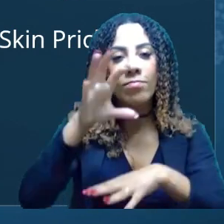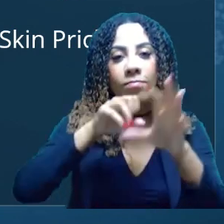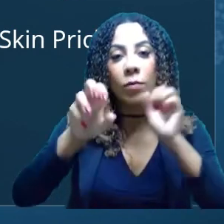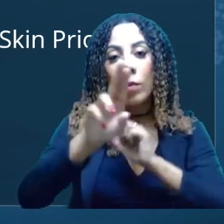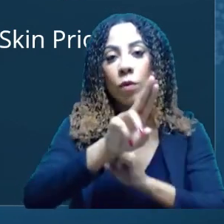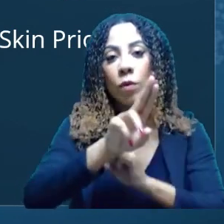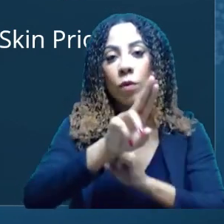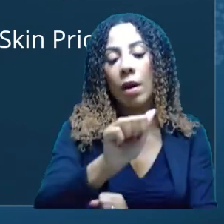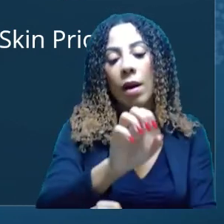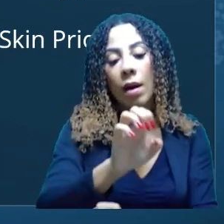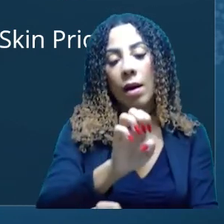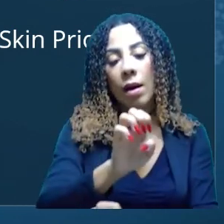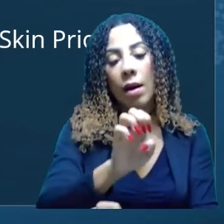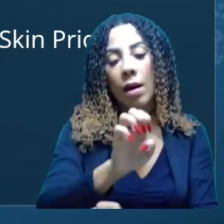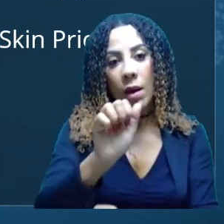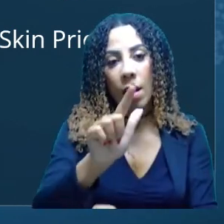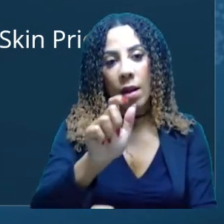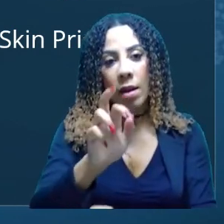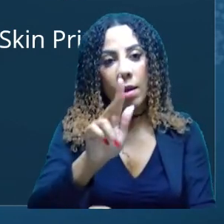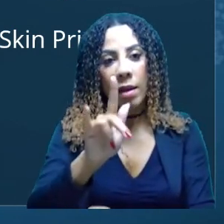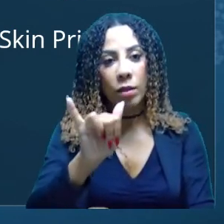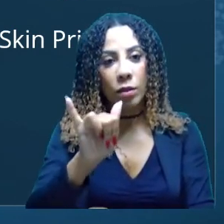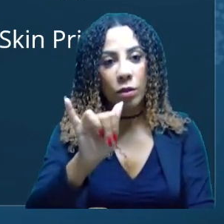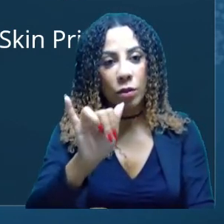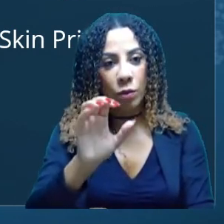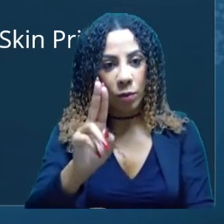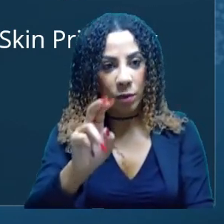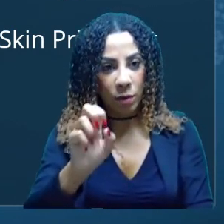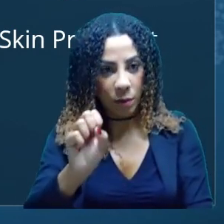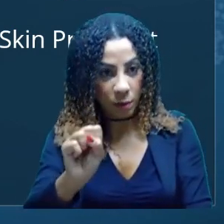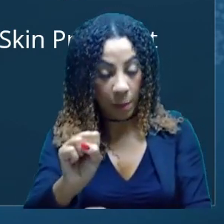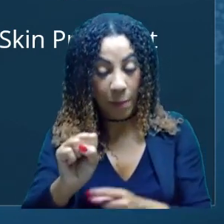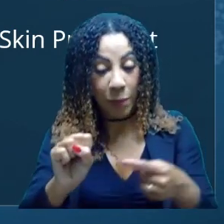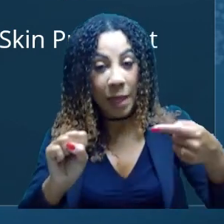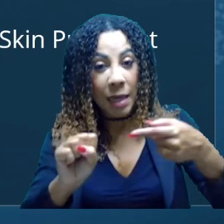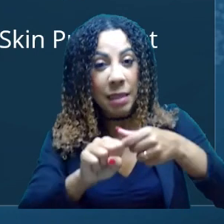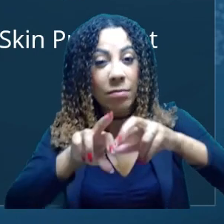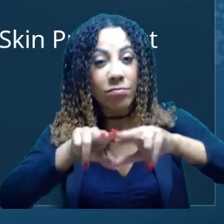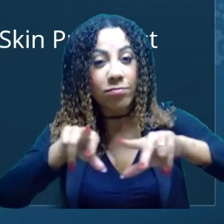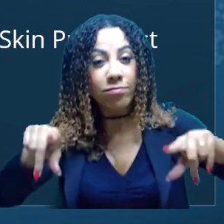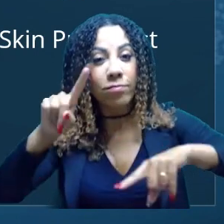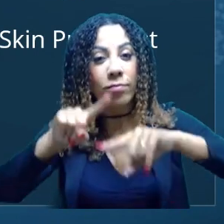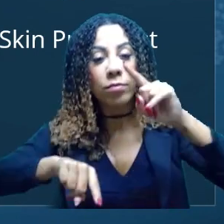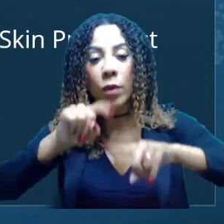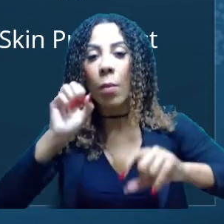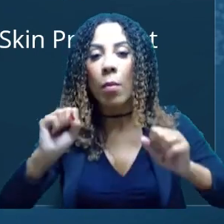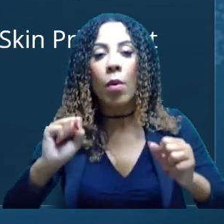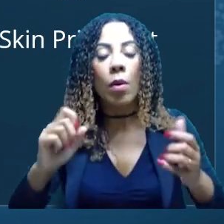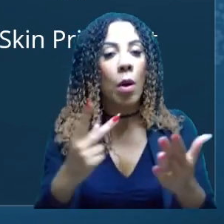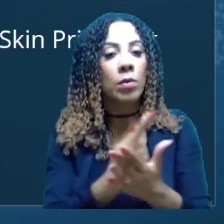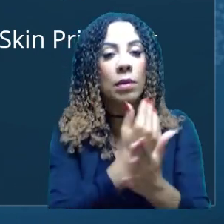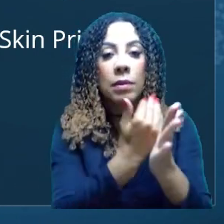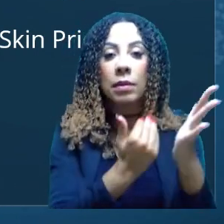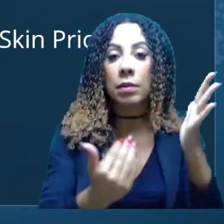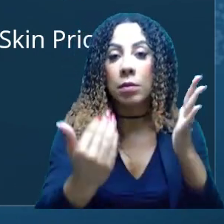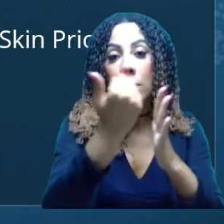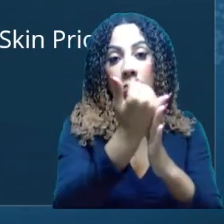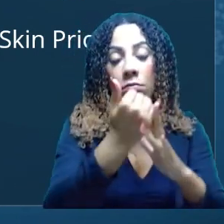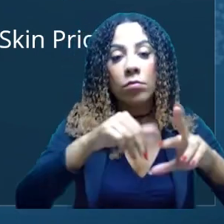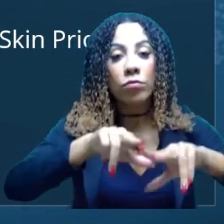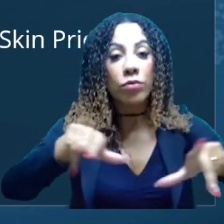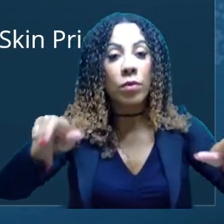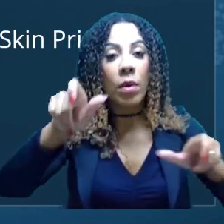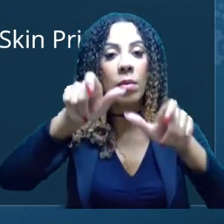aeroalérgenos. Essas substâncias, elas podem desencadear reações exacerbadas em alguns indivíduos e causar